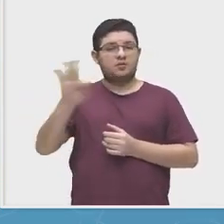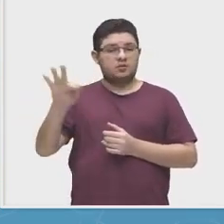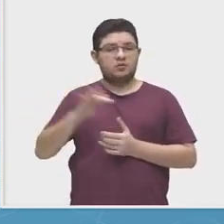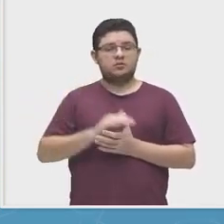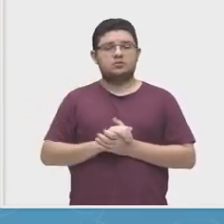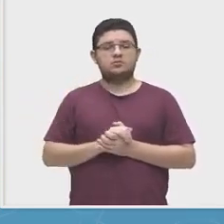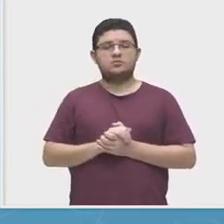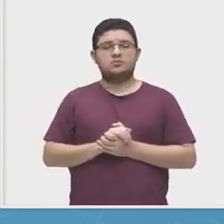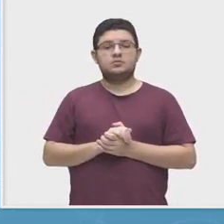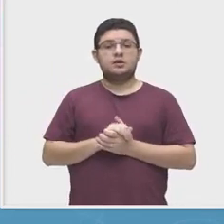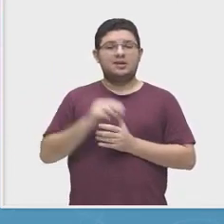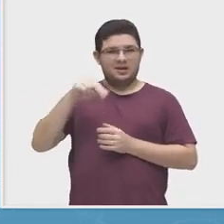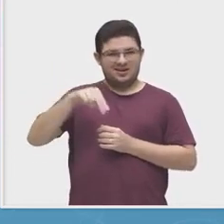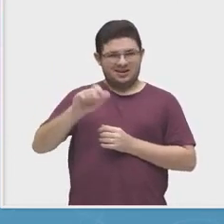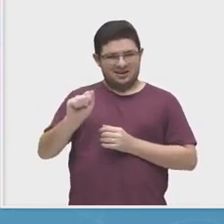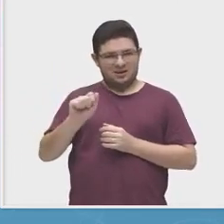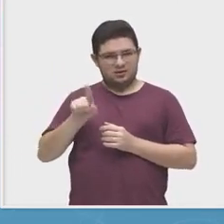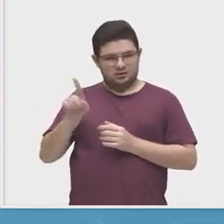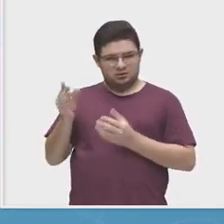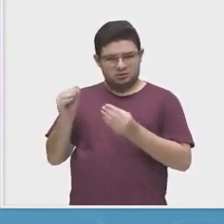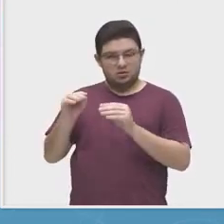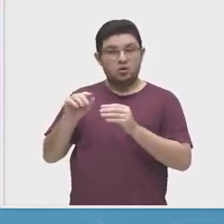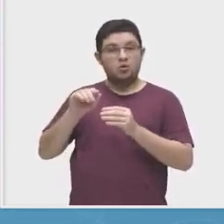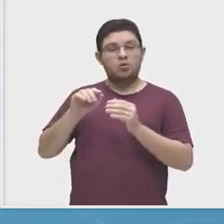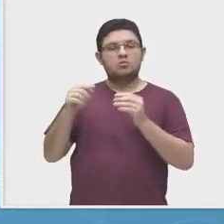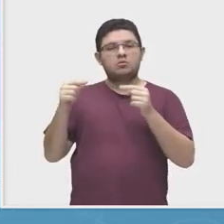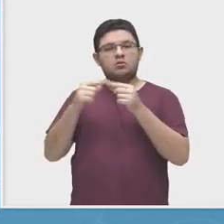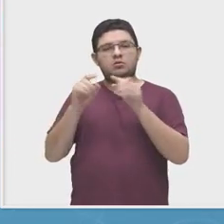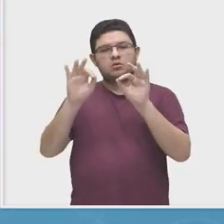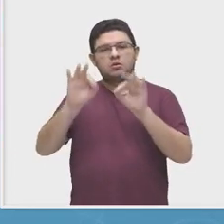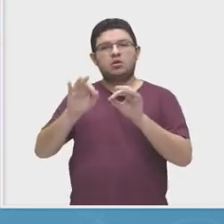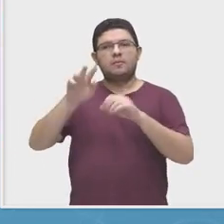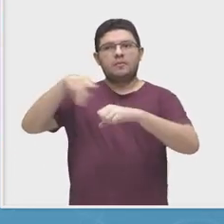nesse caso, é um país, eu utilizo o in.